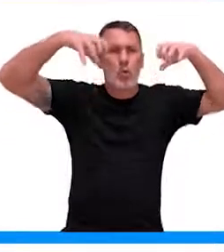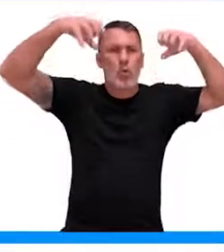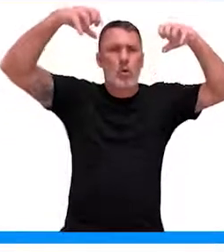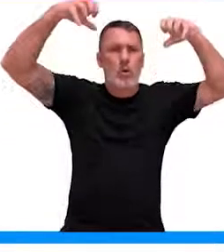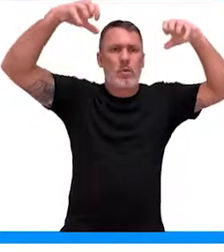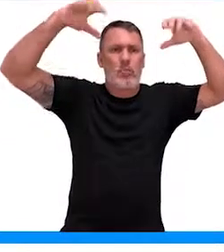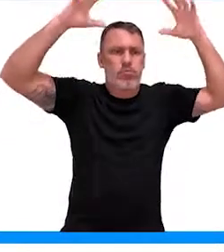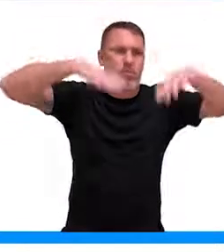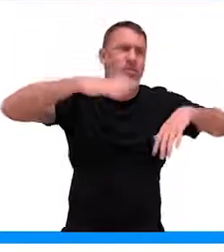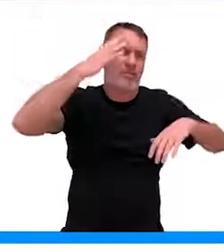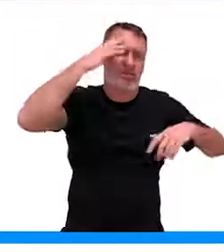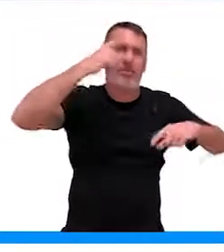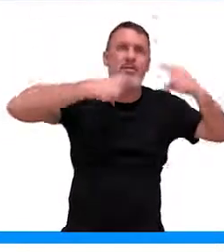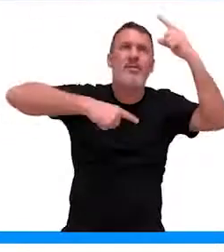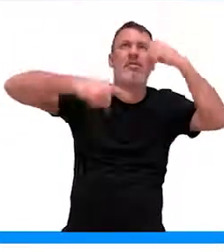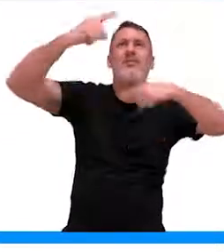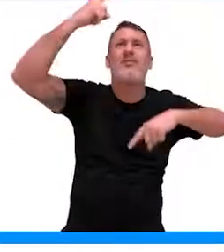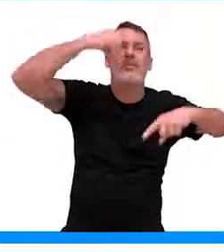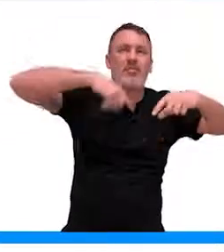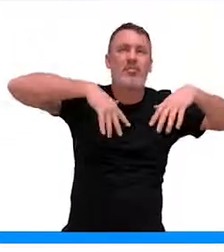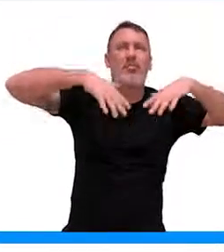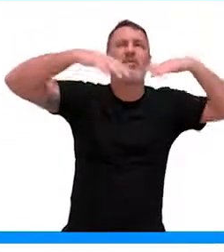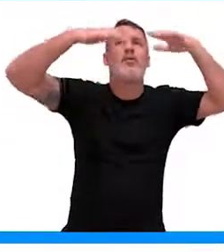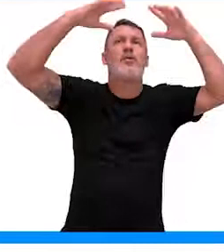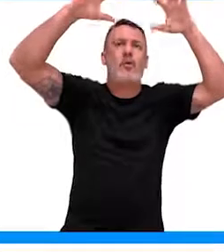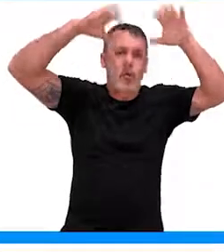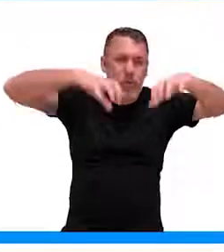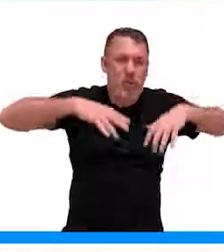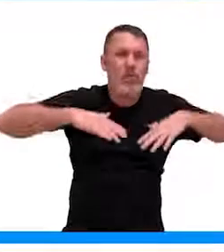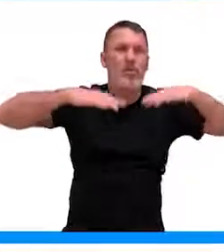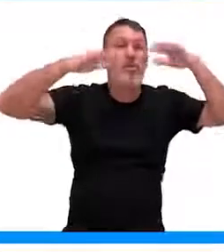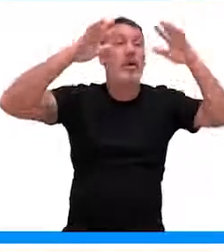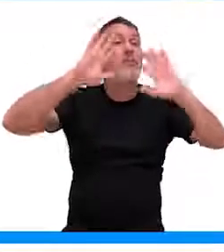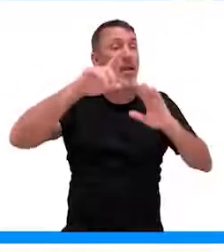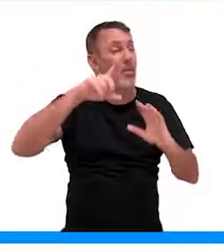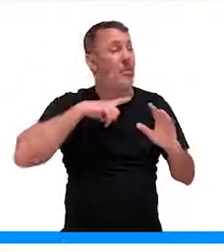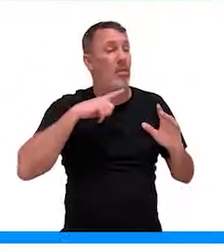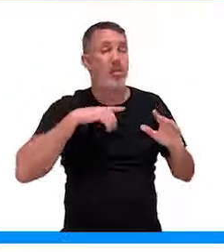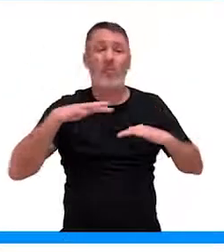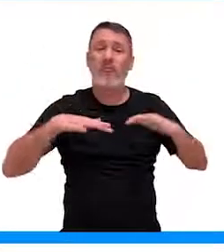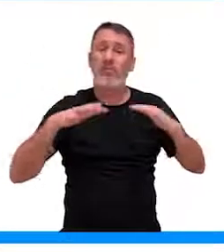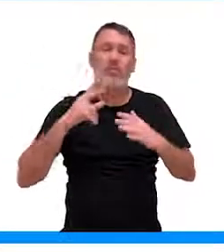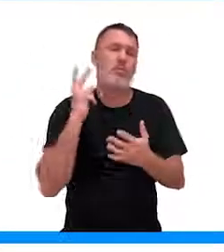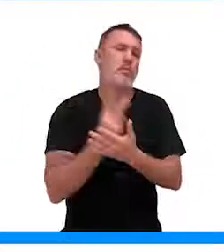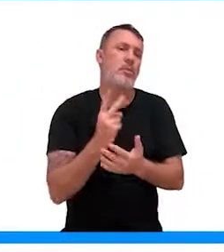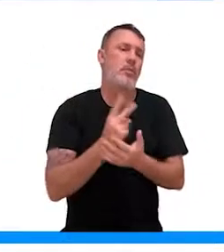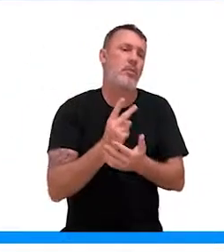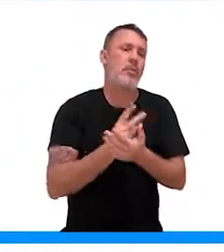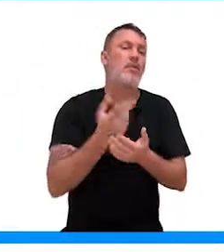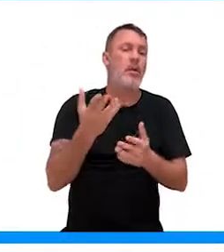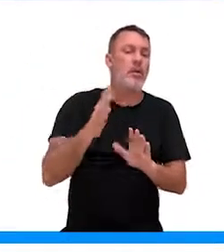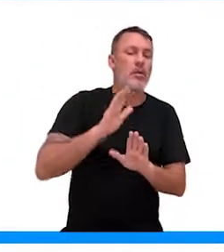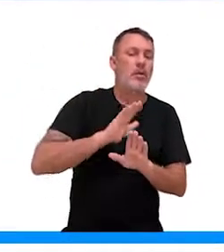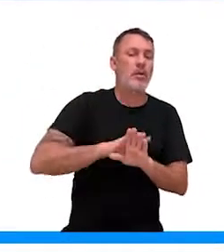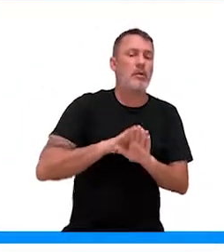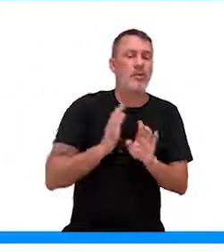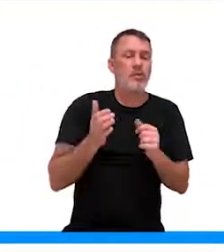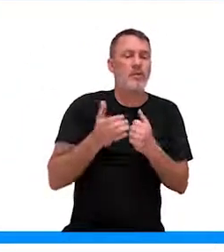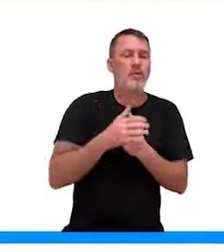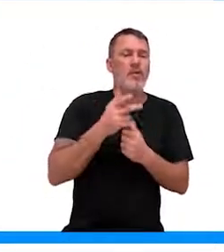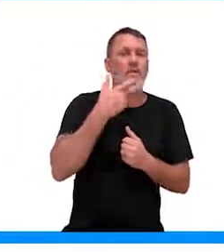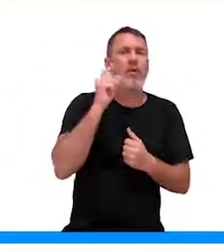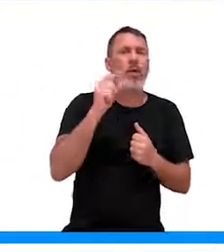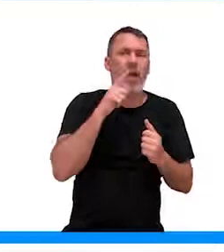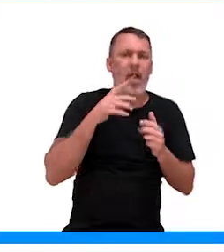vem somente da chuva, não é possível. Só que eles não entendiam que existia uma dinâmica cíclica por trás disso, que toda essa